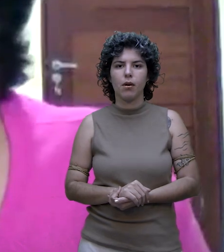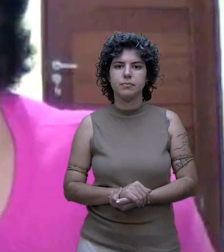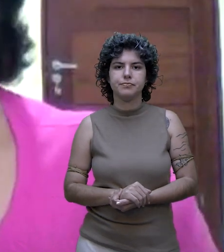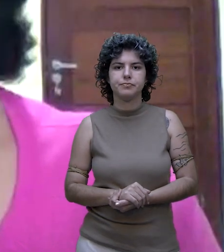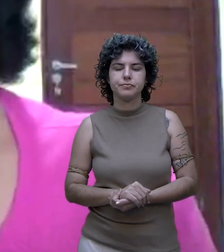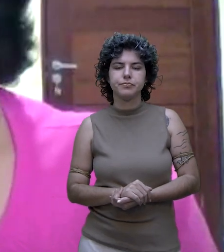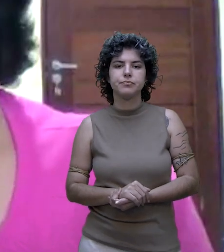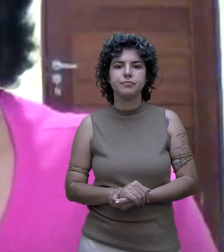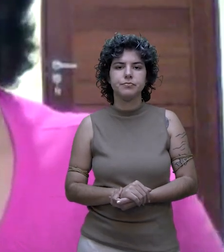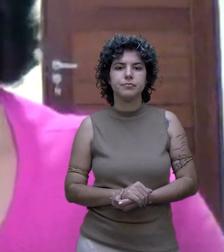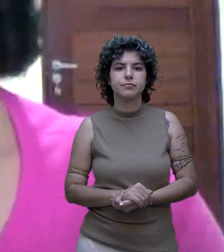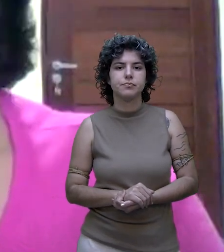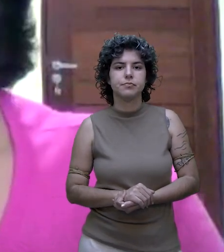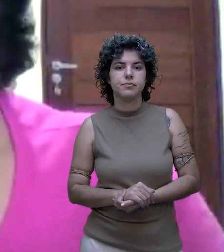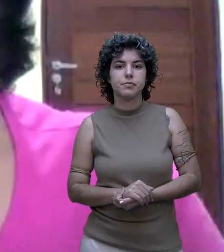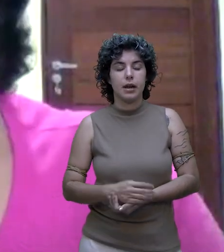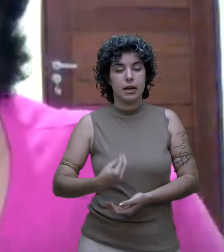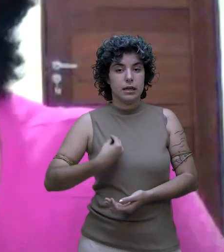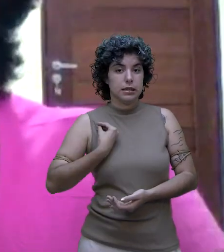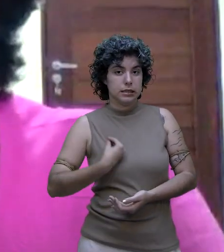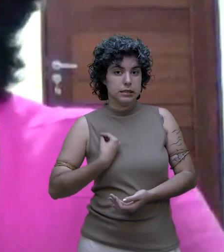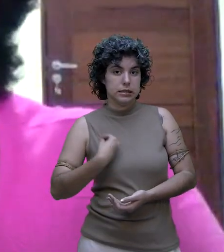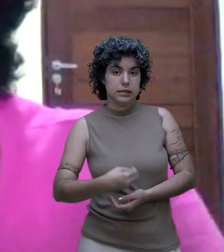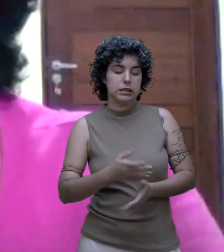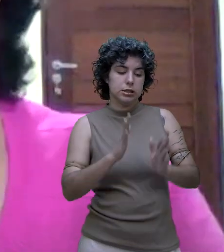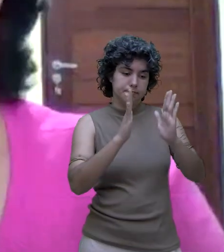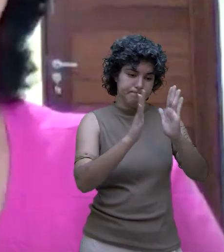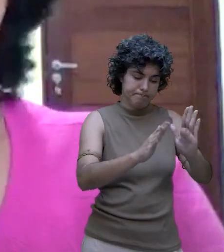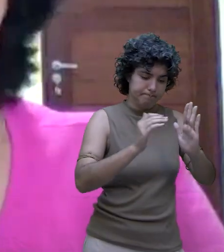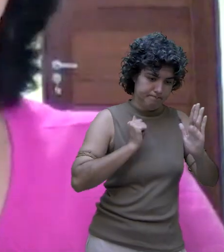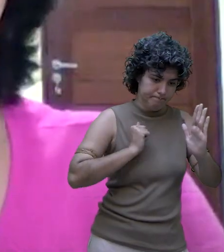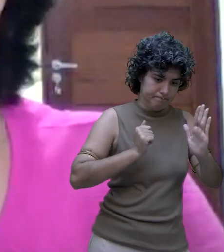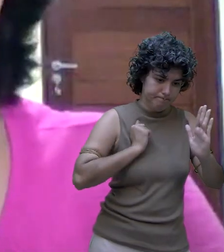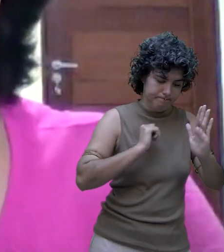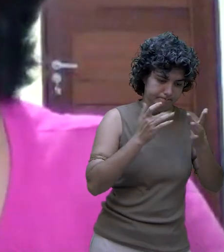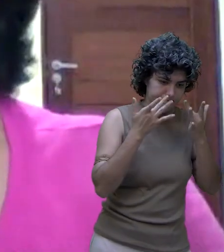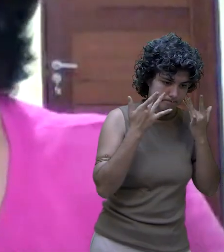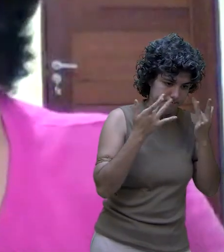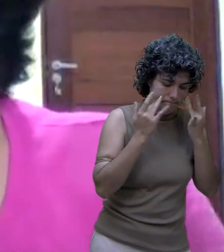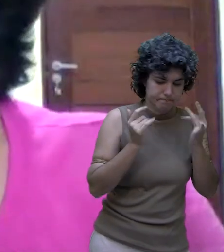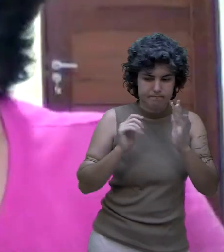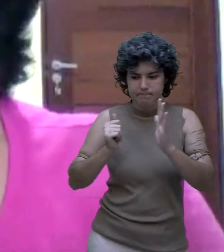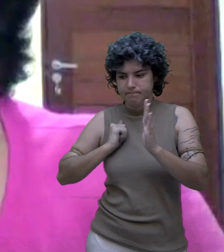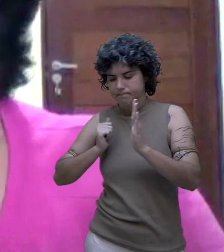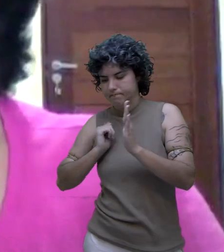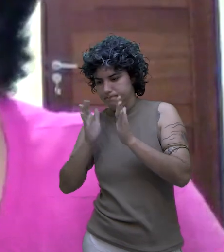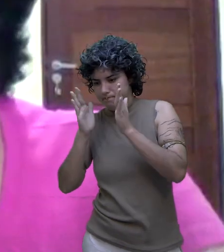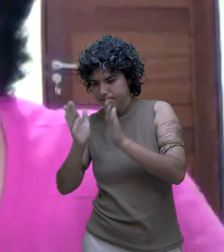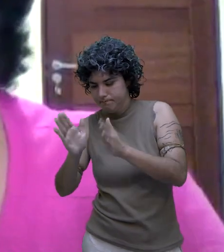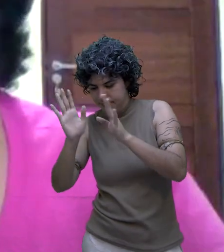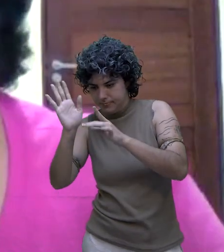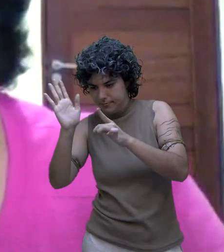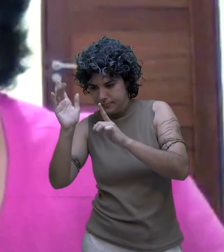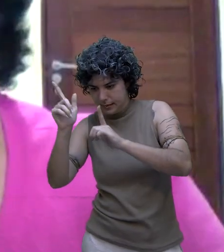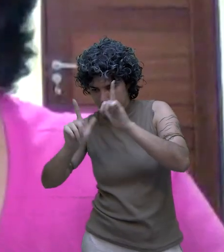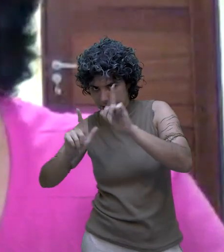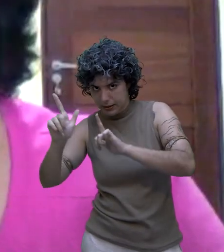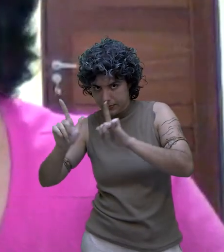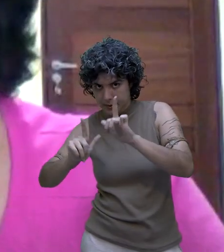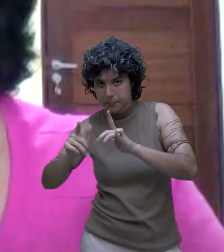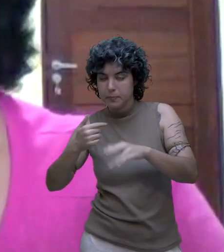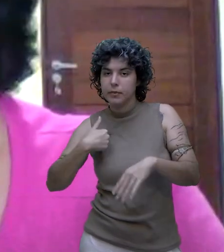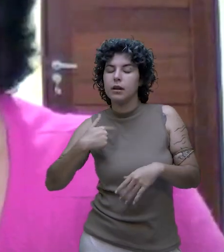atriz é toda atriz, mas tem essa coisa de, é do teatro, é da TV e tal. Tive uma experiência de fazer um trabalho na